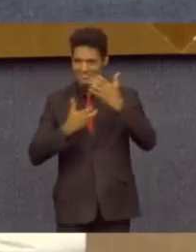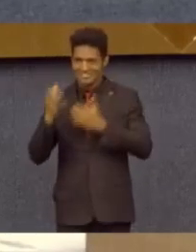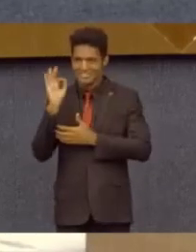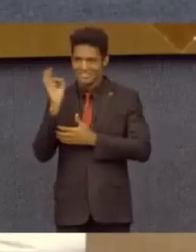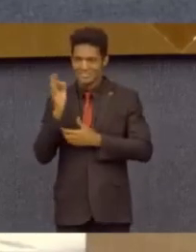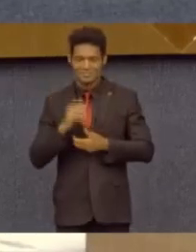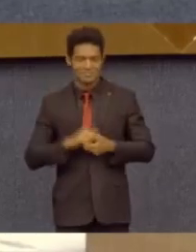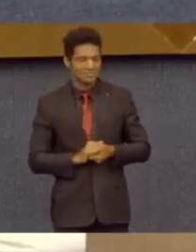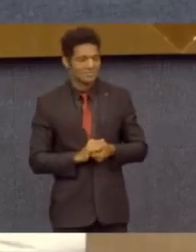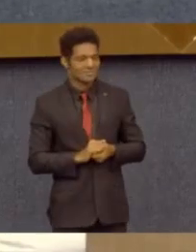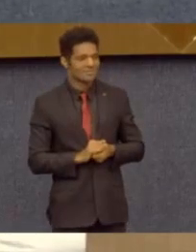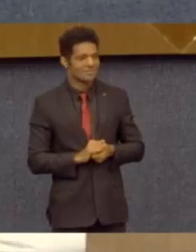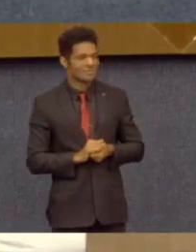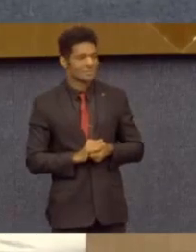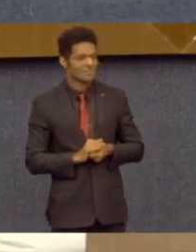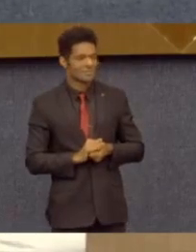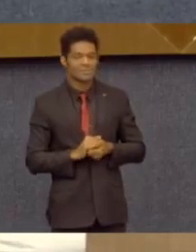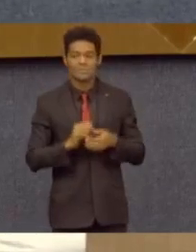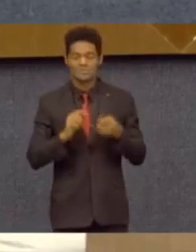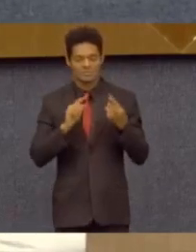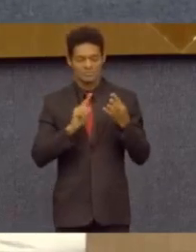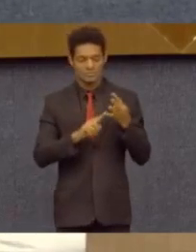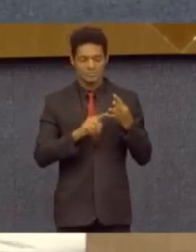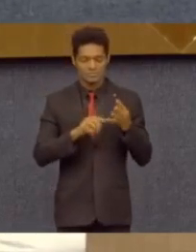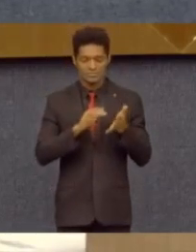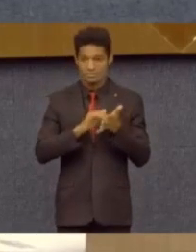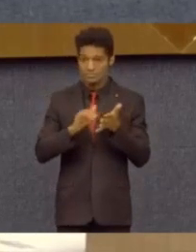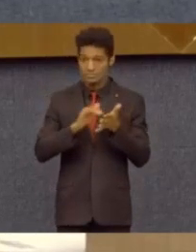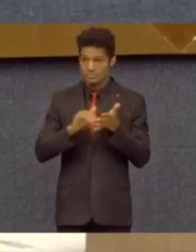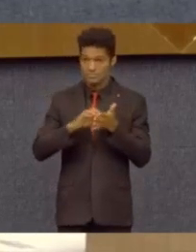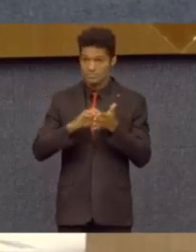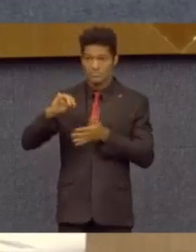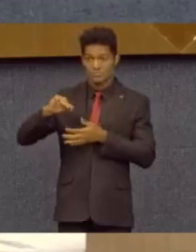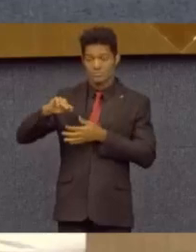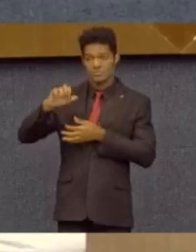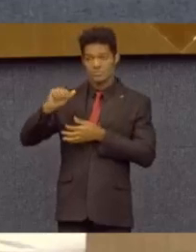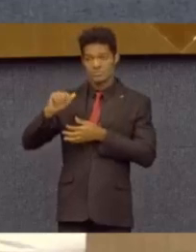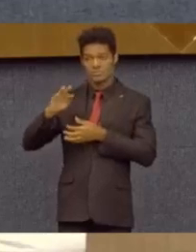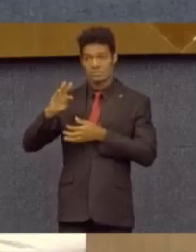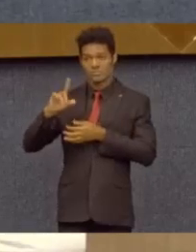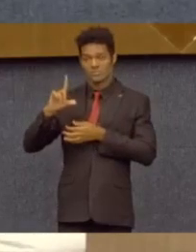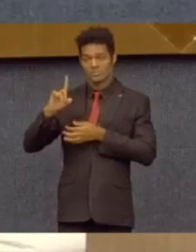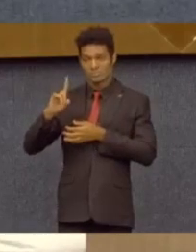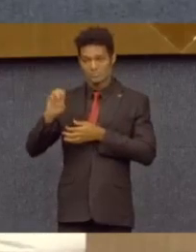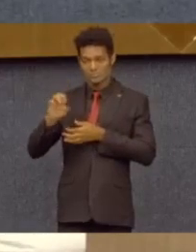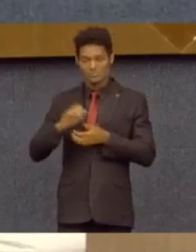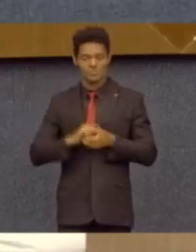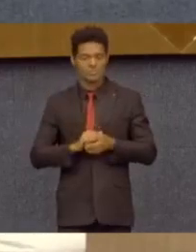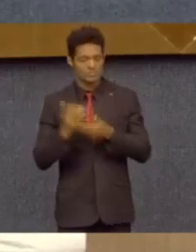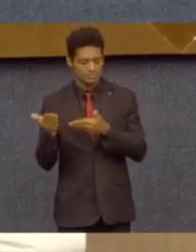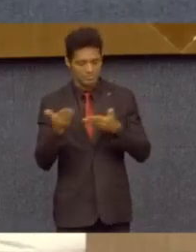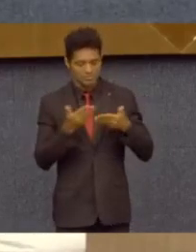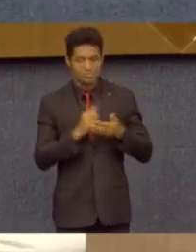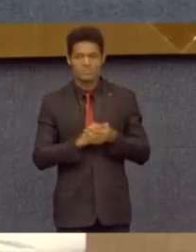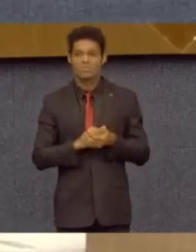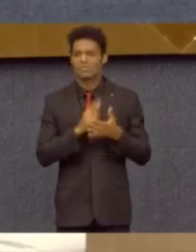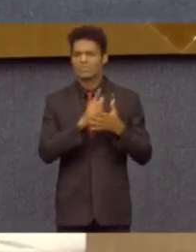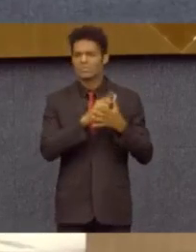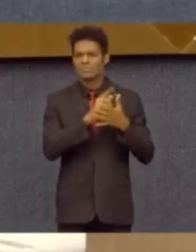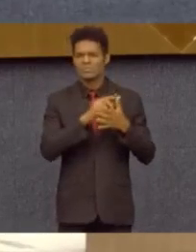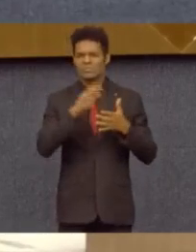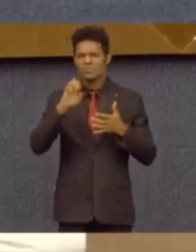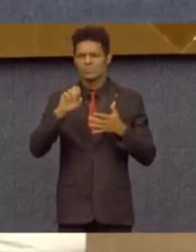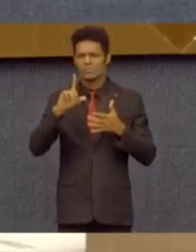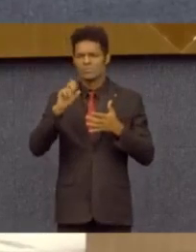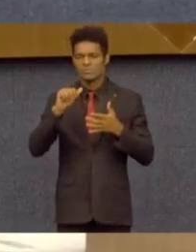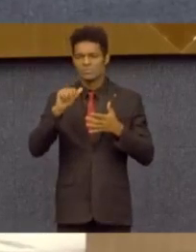Matilde dos Santos Reis, secretária da paróquia, bem-vinda. Elisângela Santo Valério